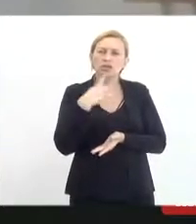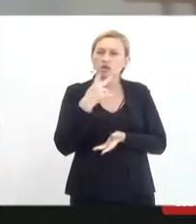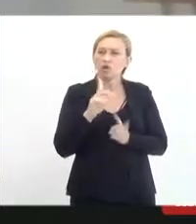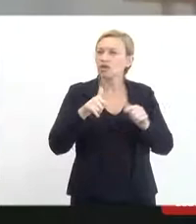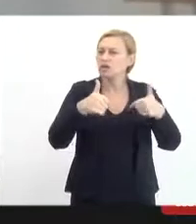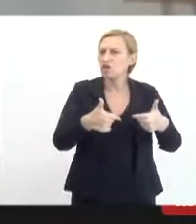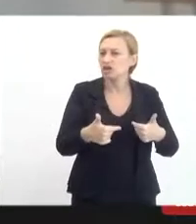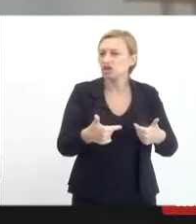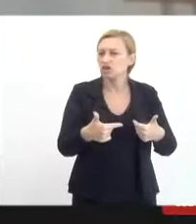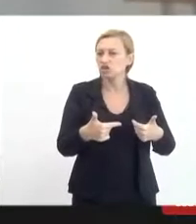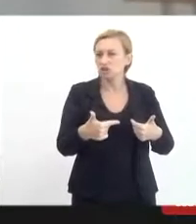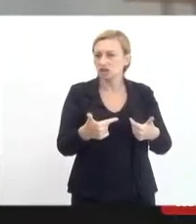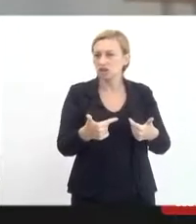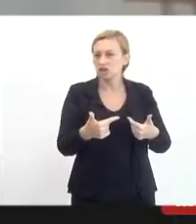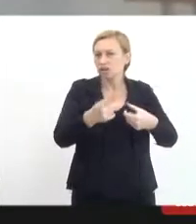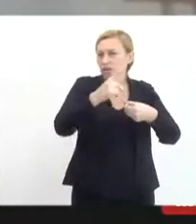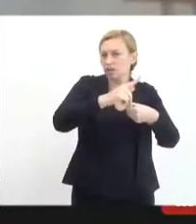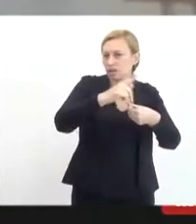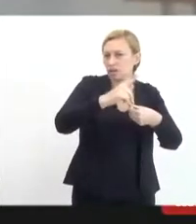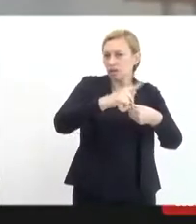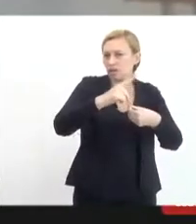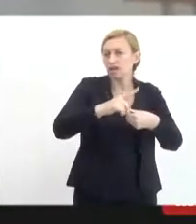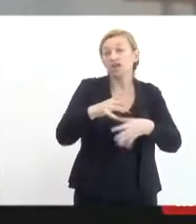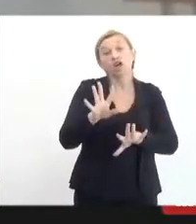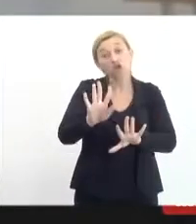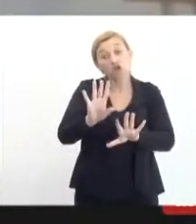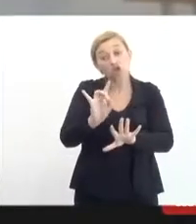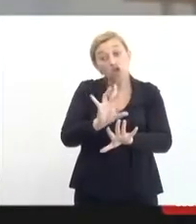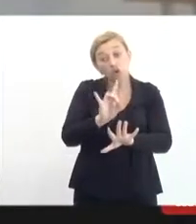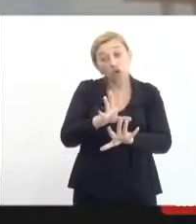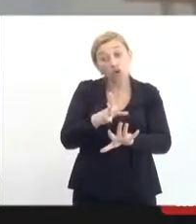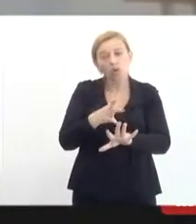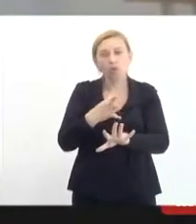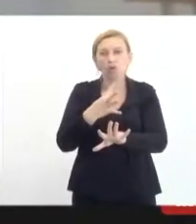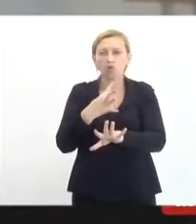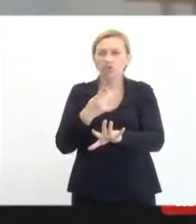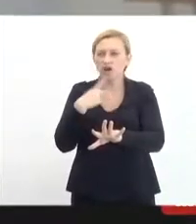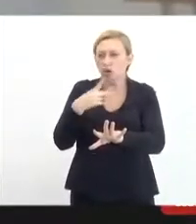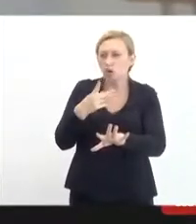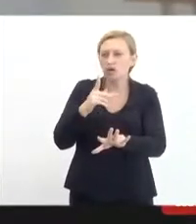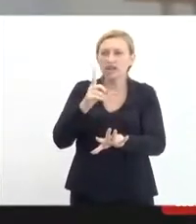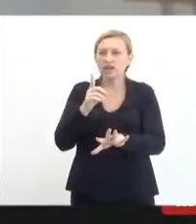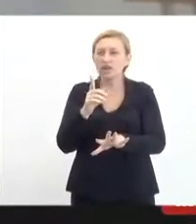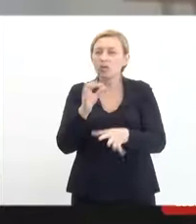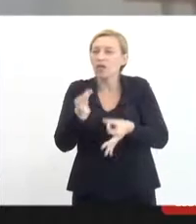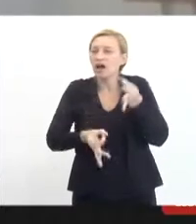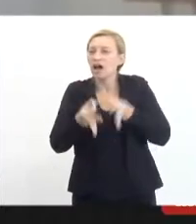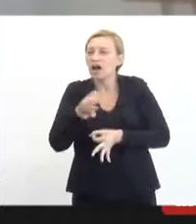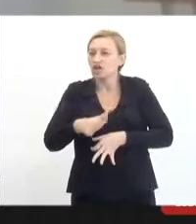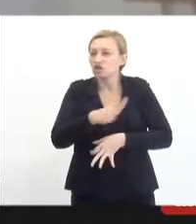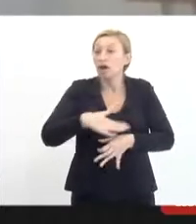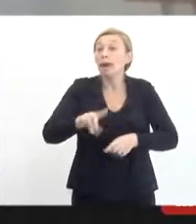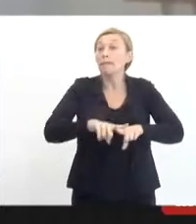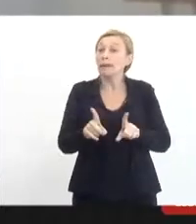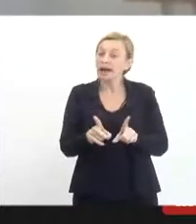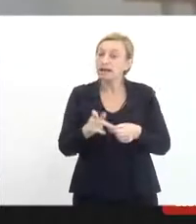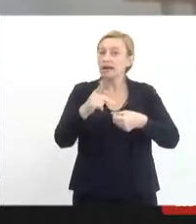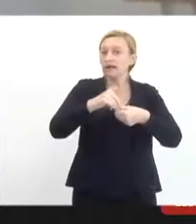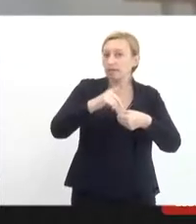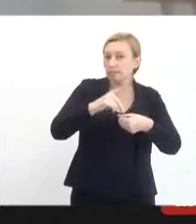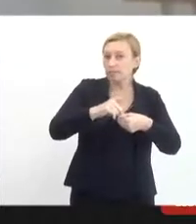incidente ajuizado pela Petrobras, reconhecendo que a empresa, que não era uma mera tese jurídica, que a empresa tinha, sim, praticado